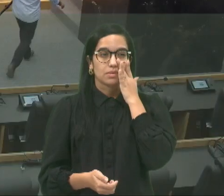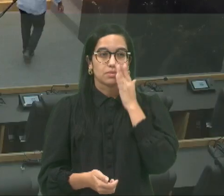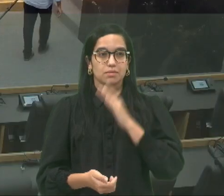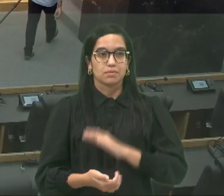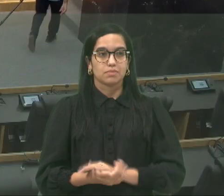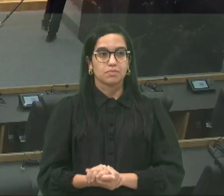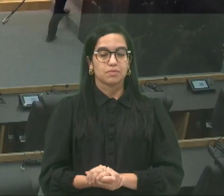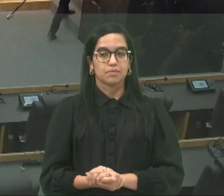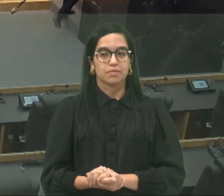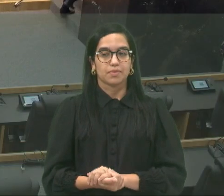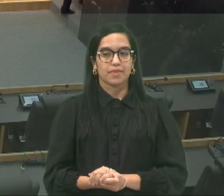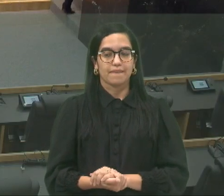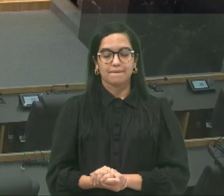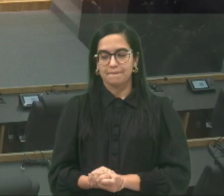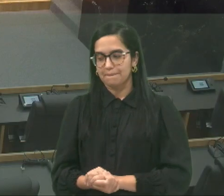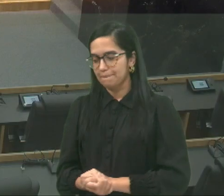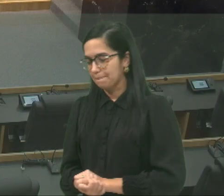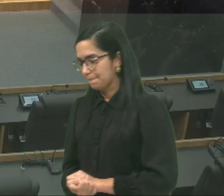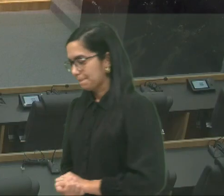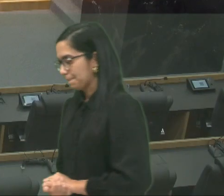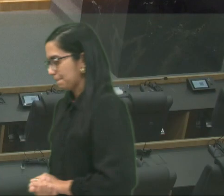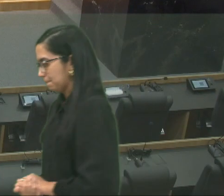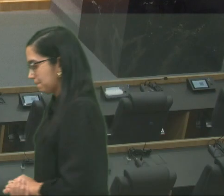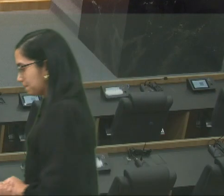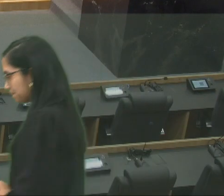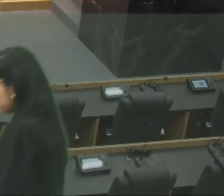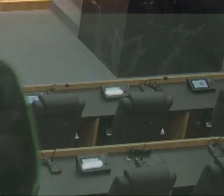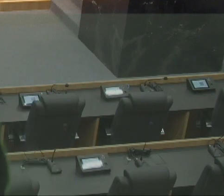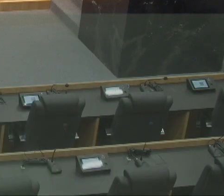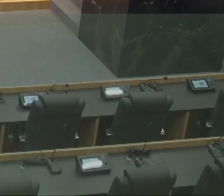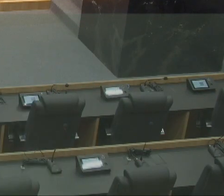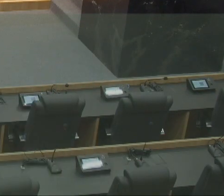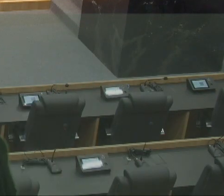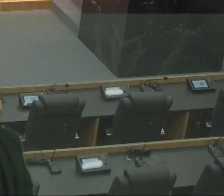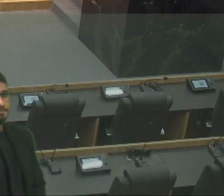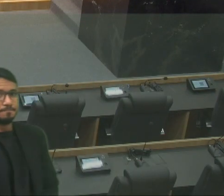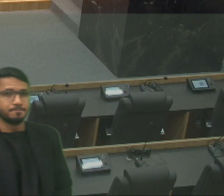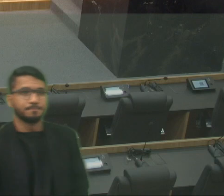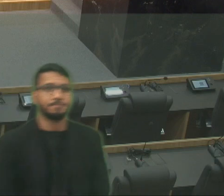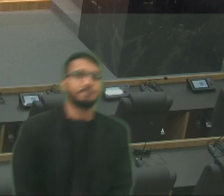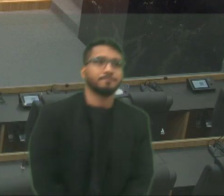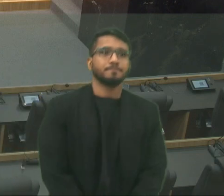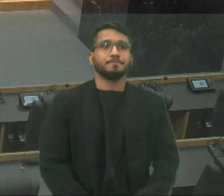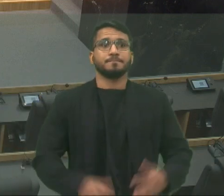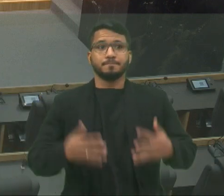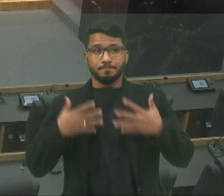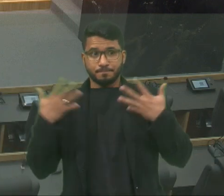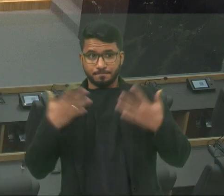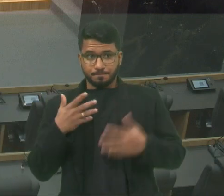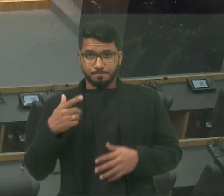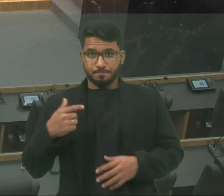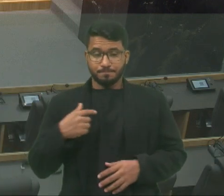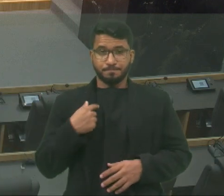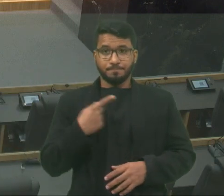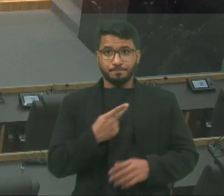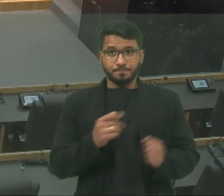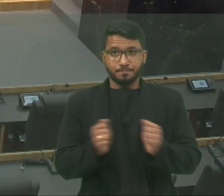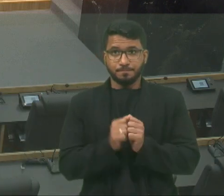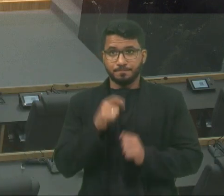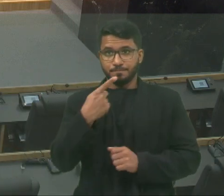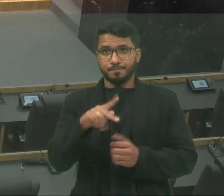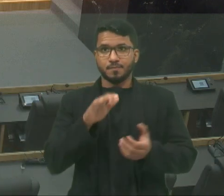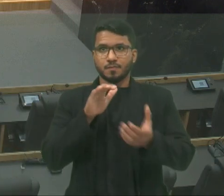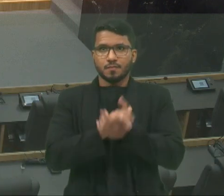Pablo Nunes, dizer também da grande alegria de estar aqui neste momento, poder ao seu lado, sua